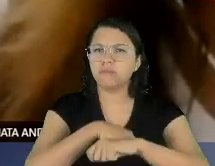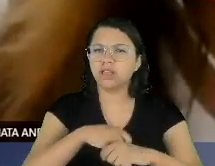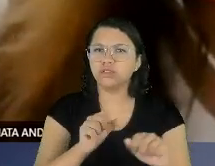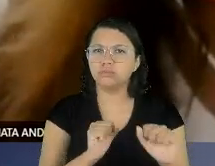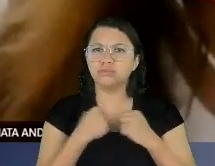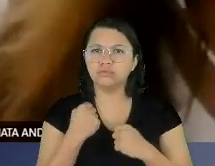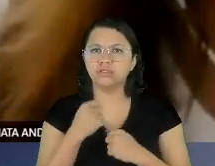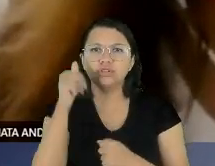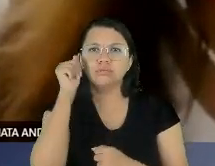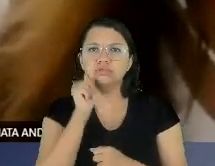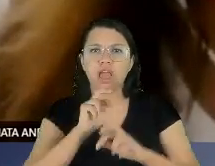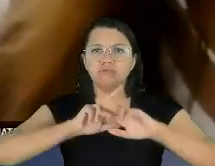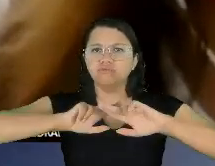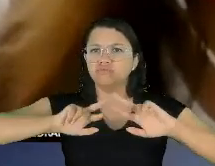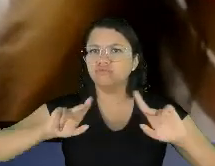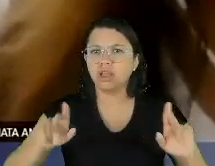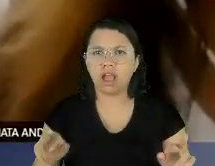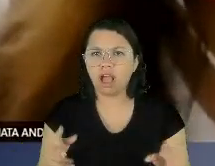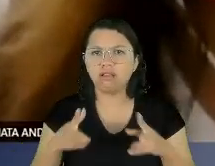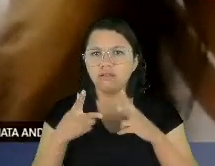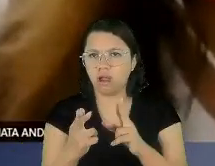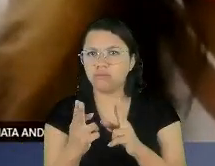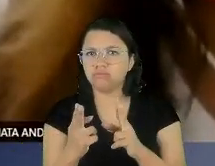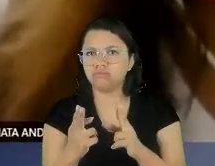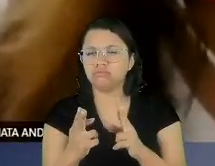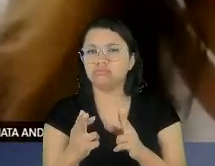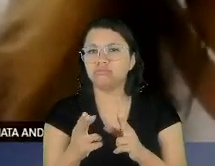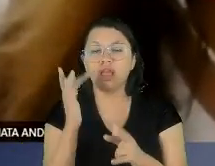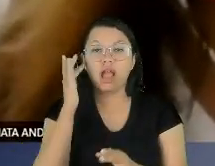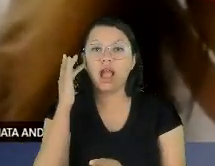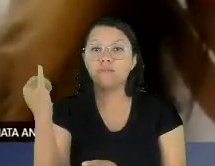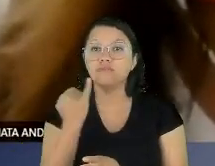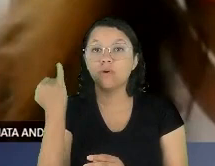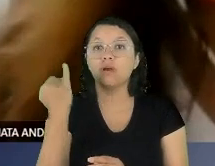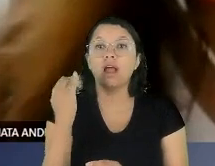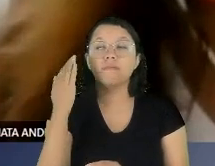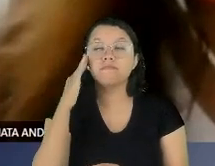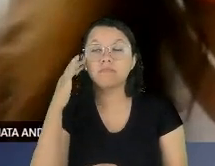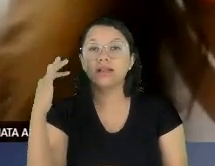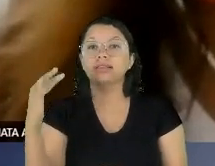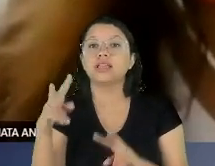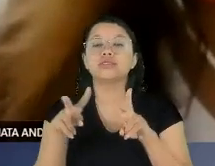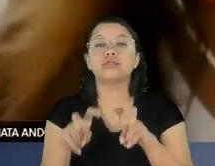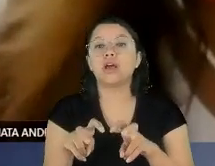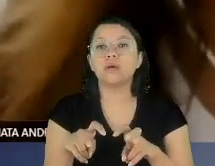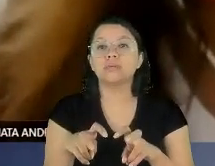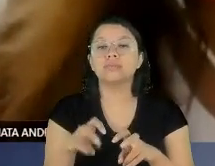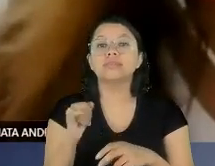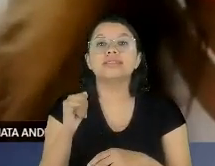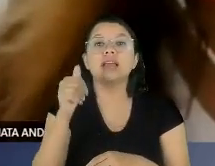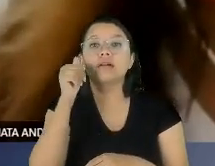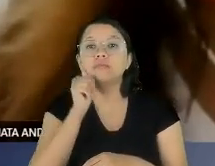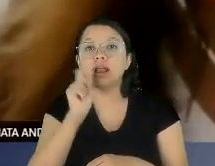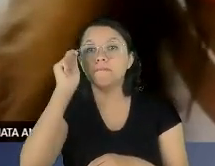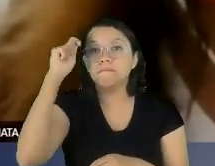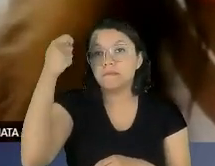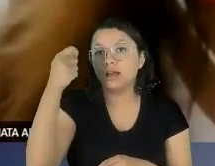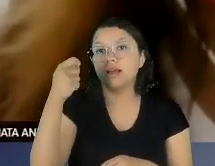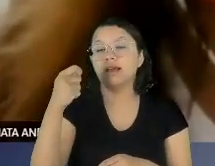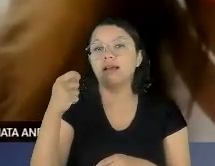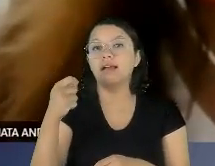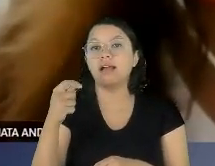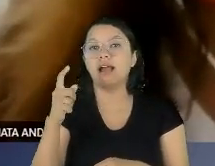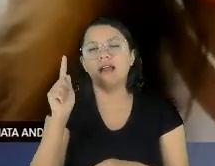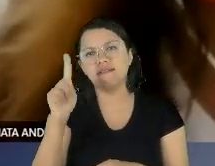mulheres diversas de forma igual. Então, acho que é importante a gente pensar também sobre se a mulher negra ela